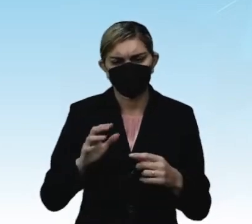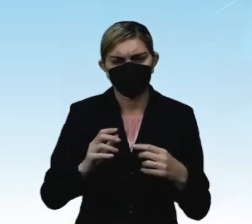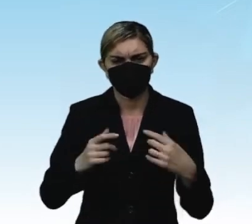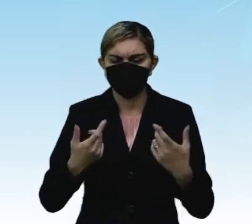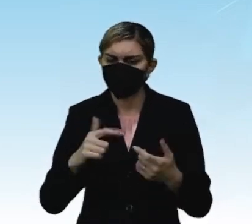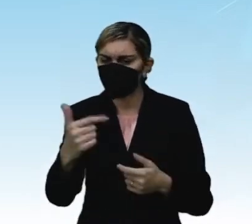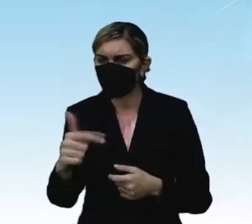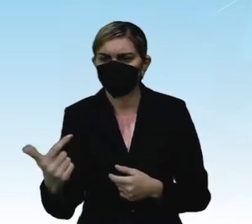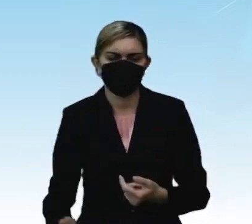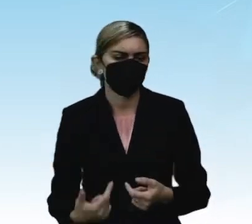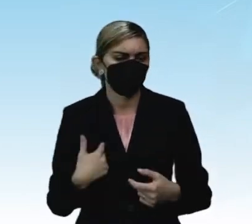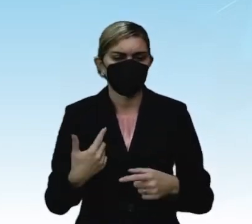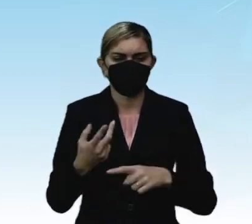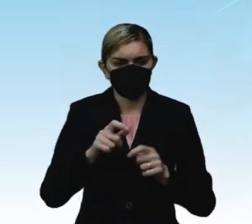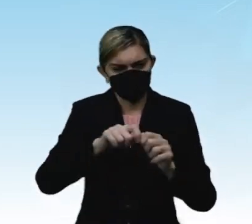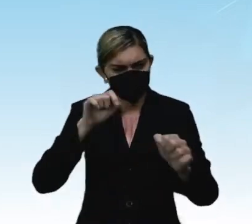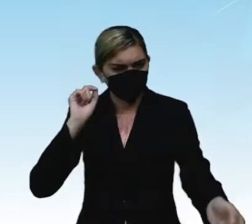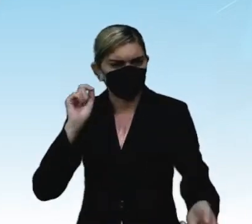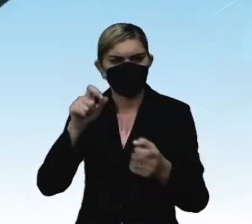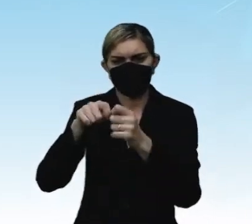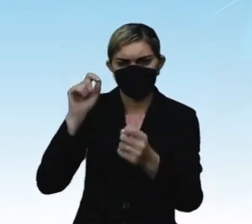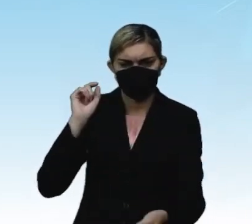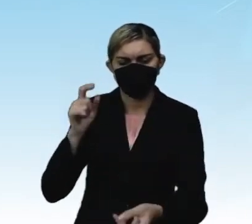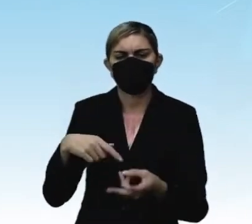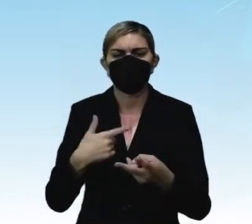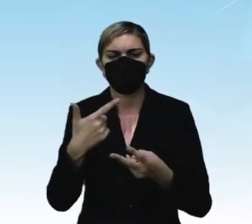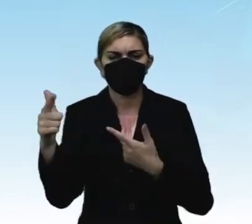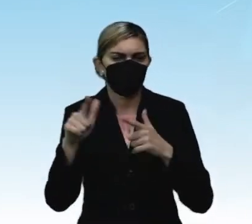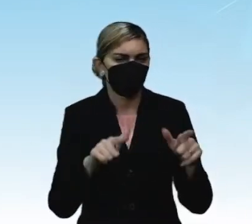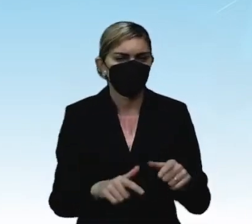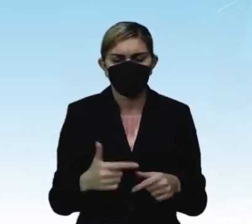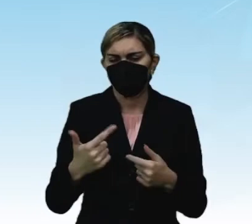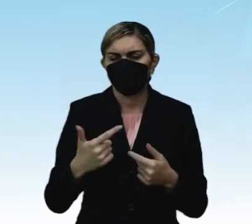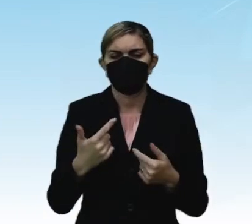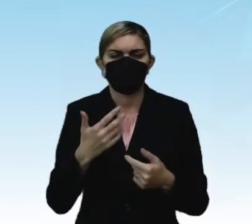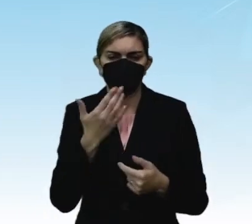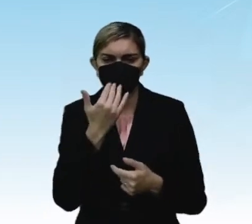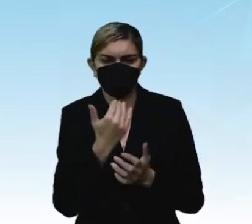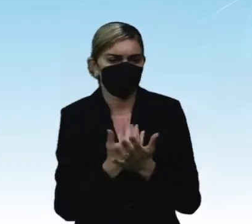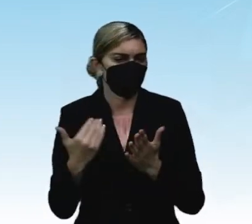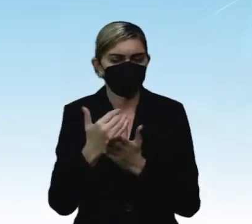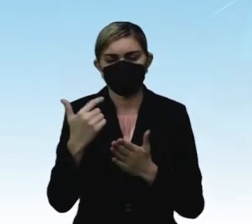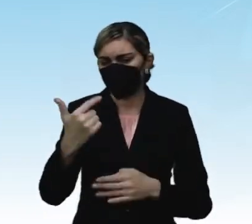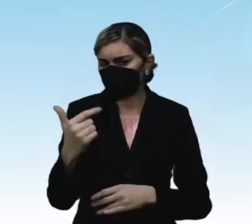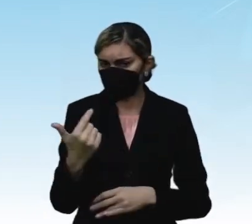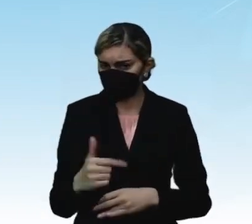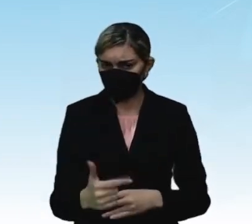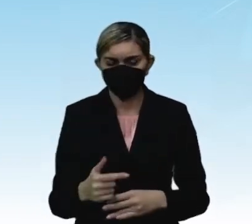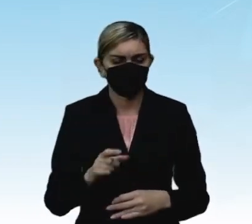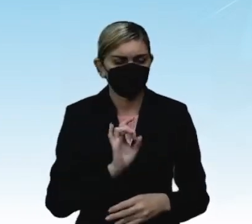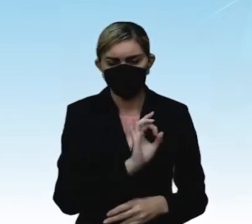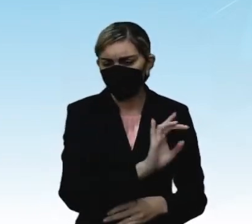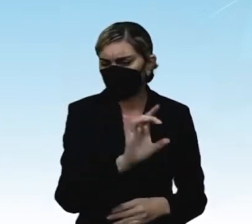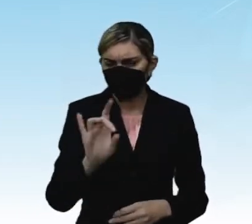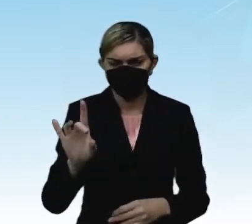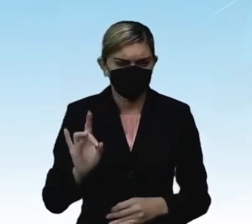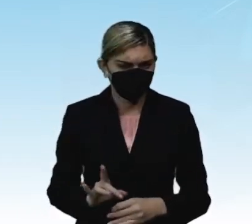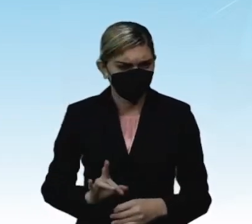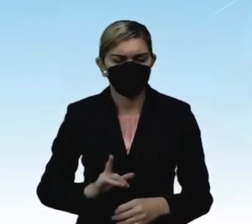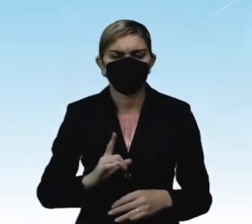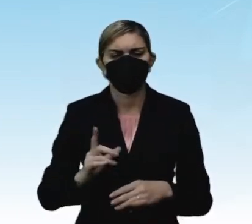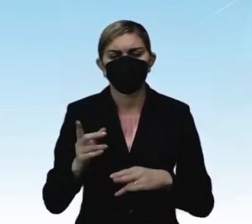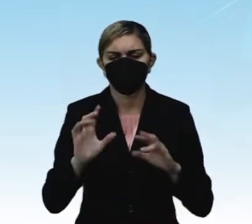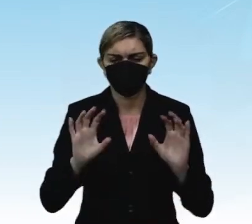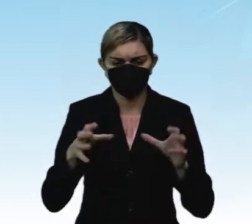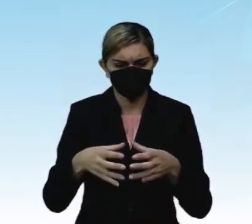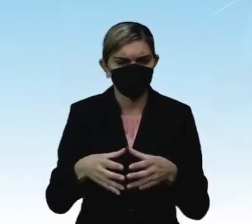essa, eu cacei um boi maior do que o outro, ou vou comer mais do que eu. Não. Cada um, quando caça, se